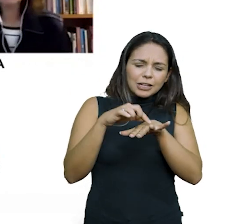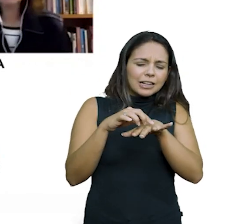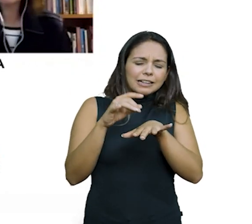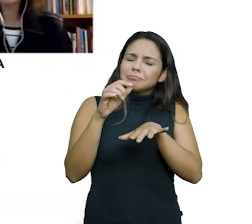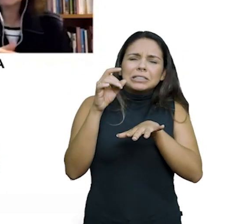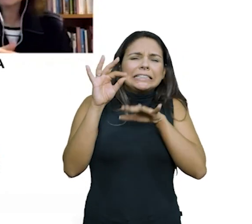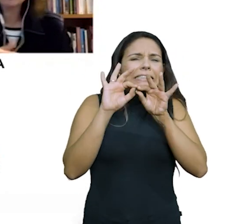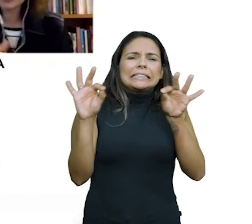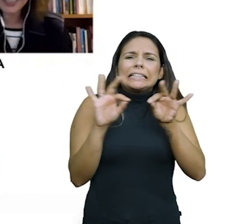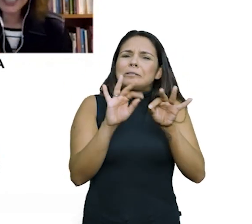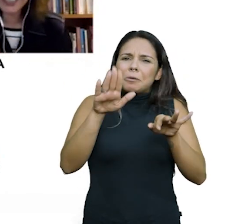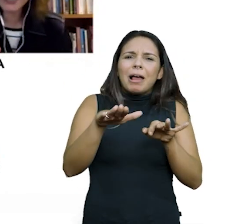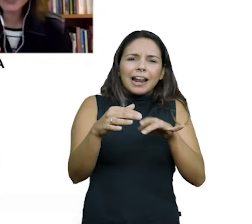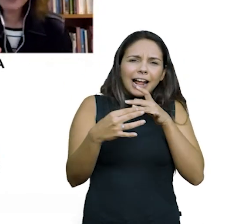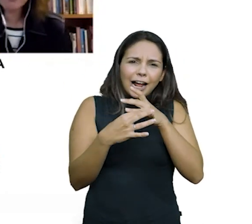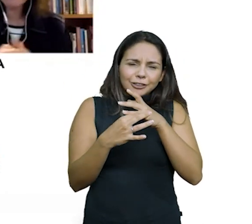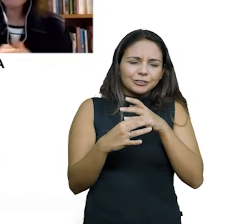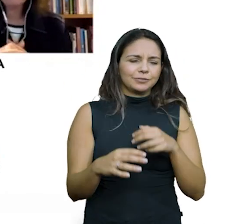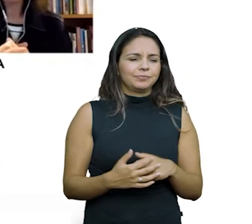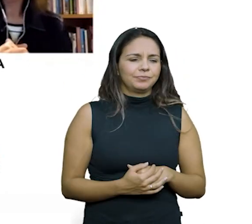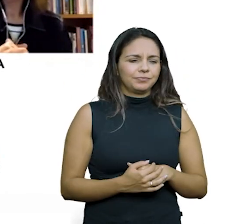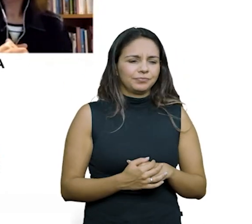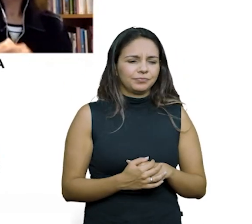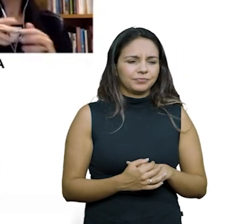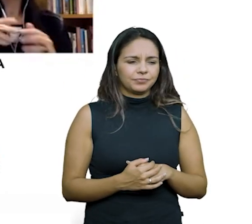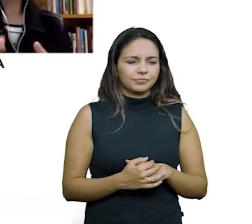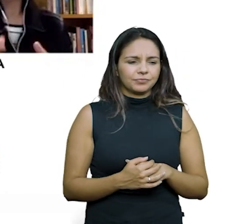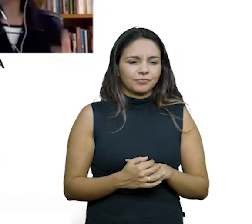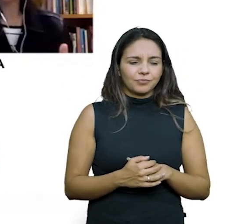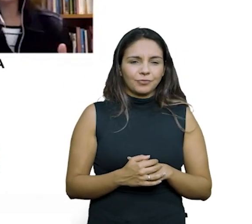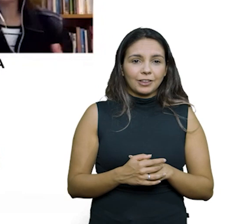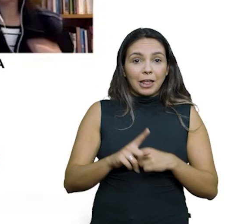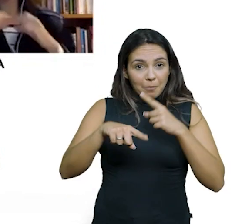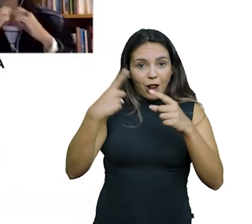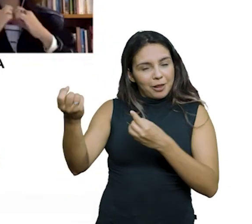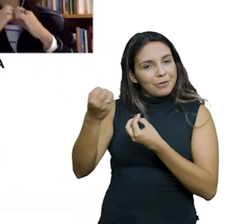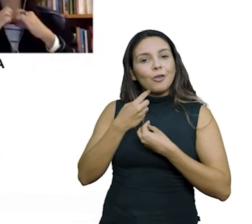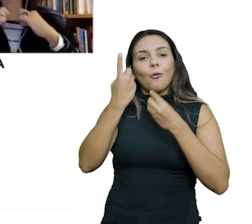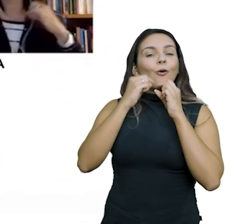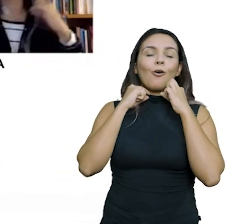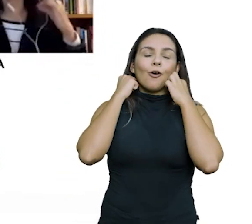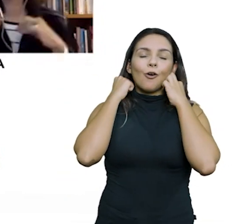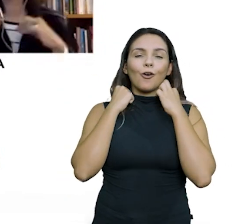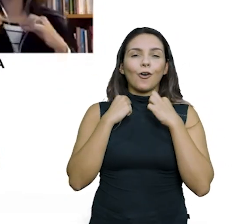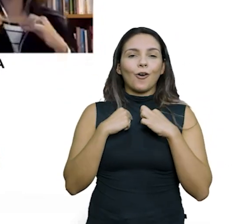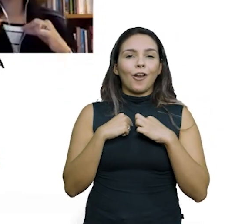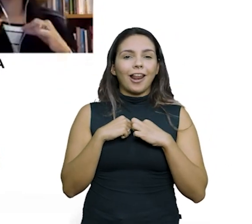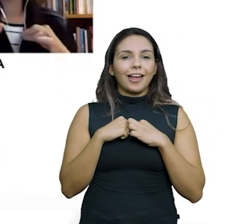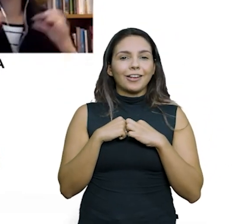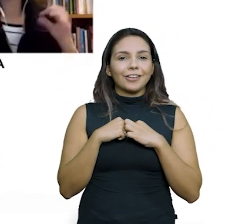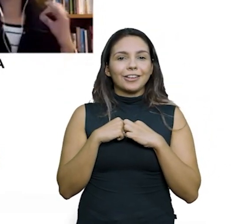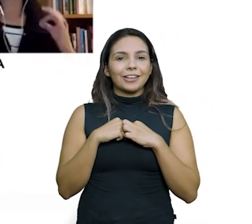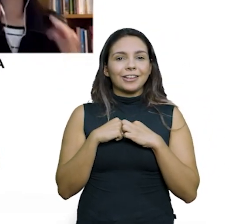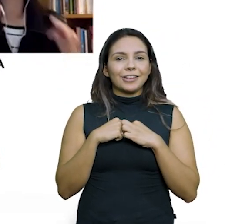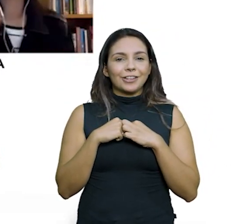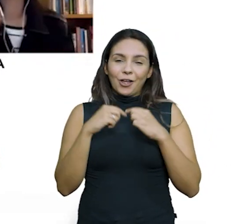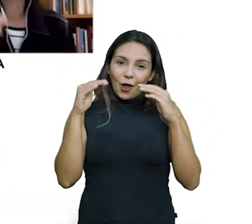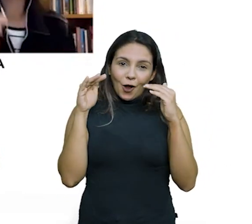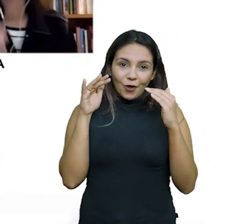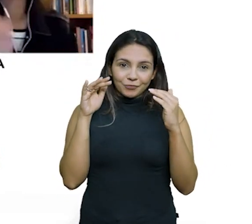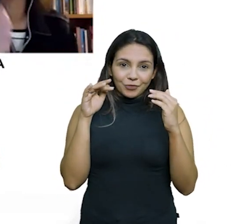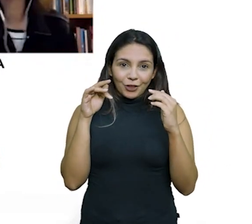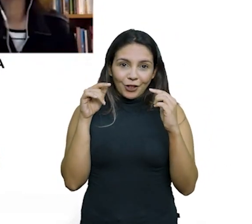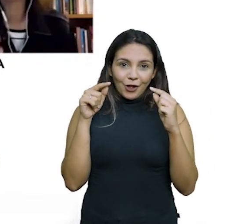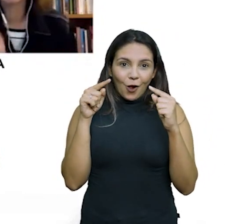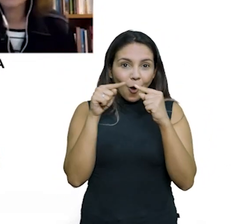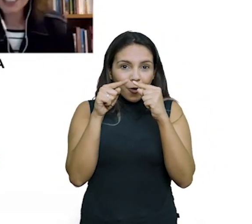anel de bijuteria. No jantar do dia seguinte, ela chegou com um colar para mim. Ela falou, eu fiz um colar para você